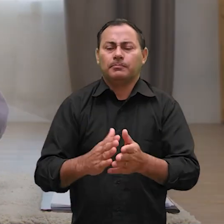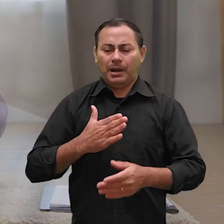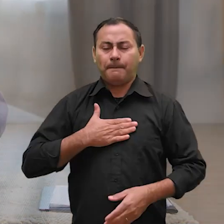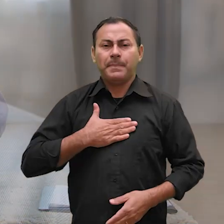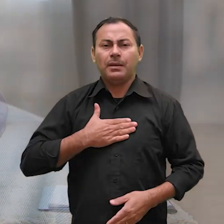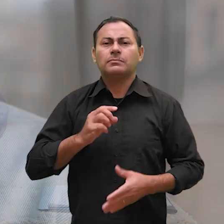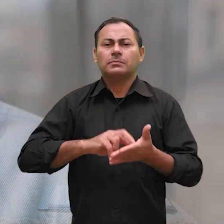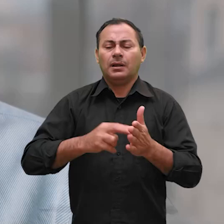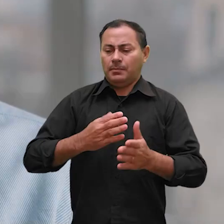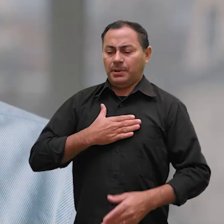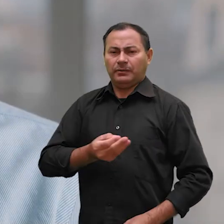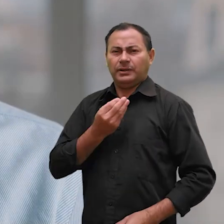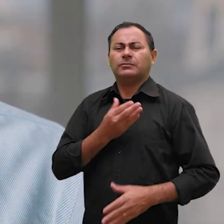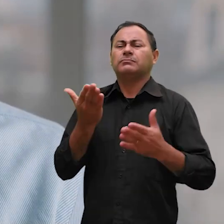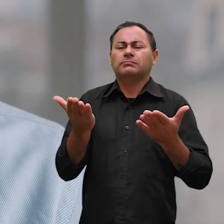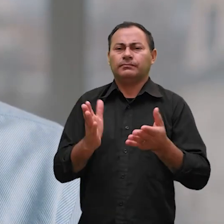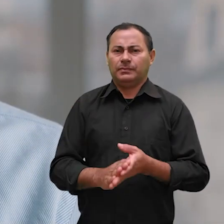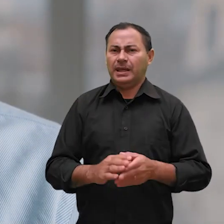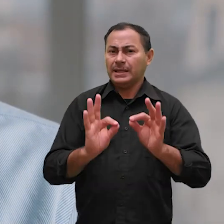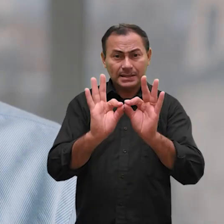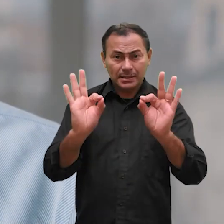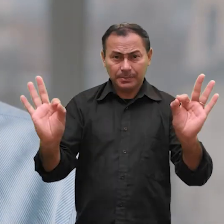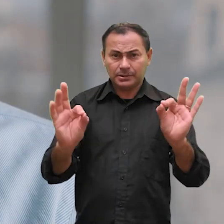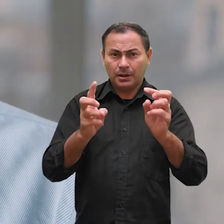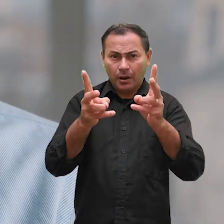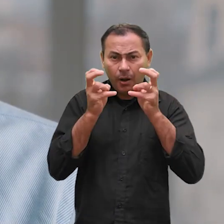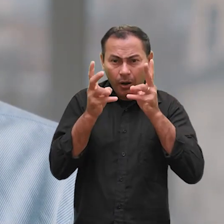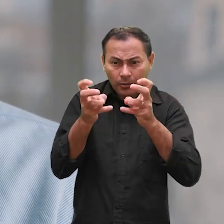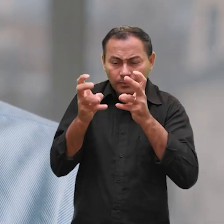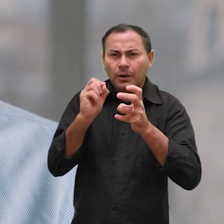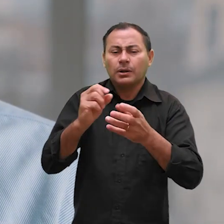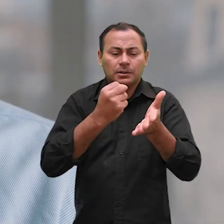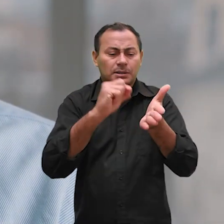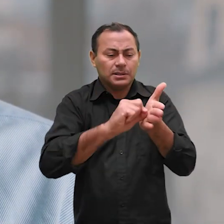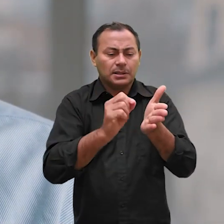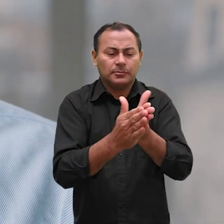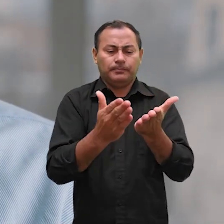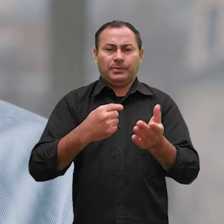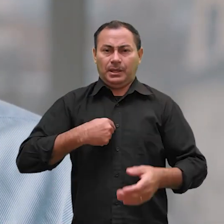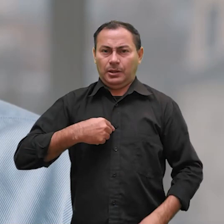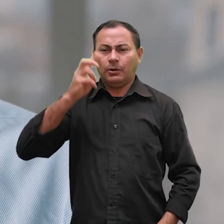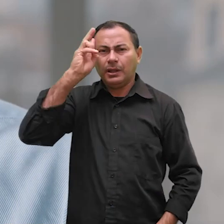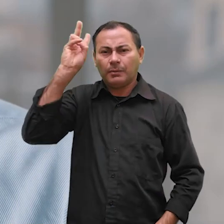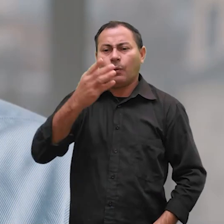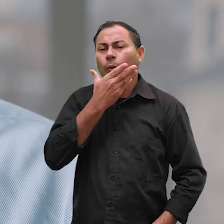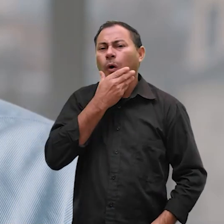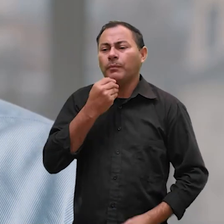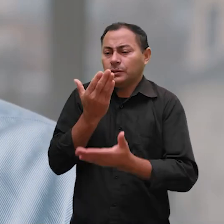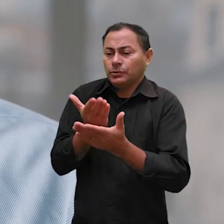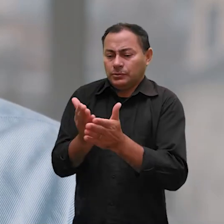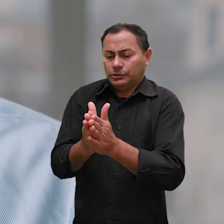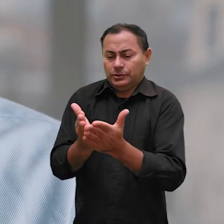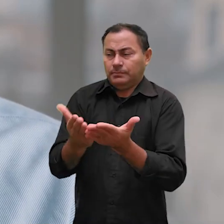significa para mim, para a minha vida? É muito simples. Observação: o que está escrito? Eu me lembro de um homem